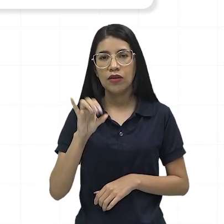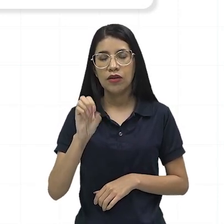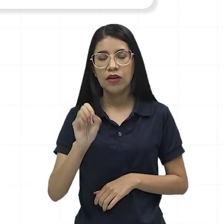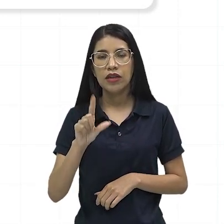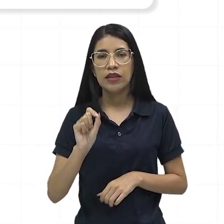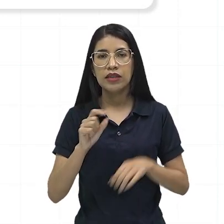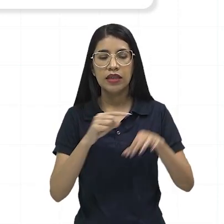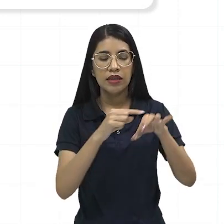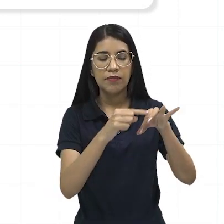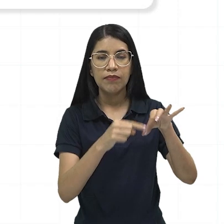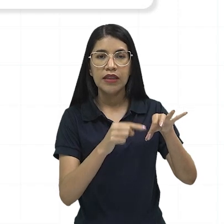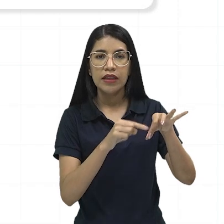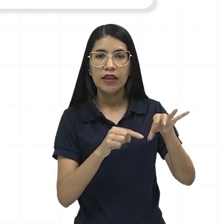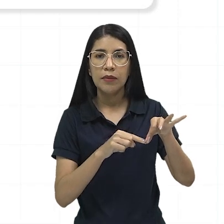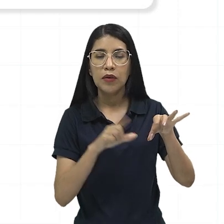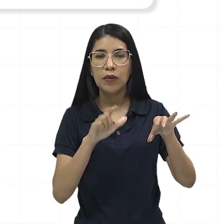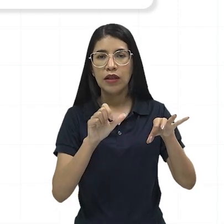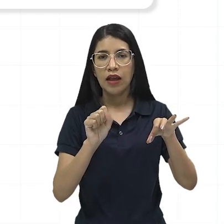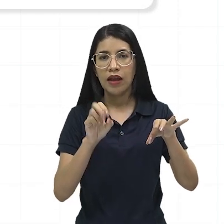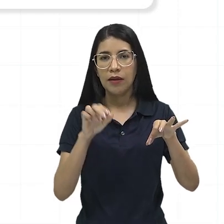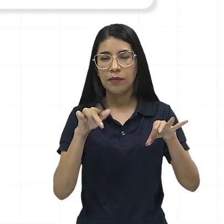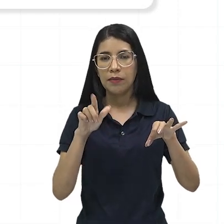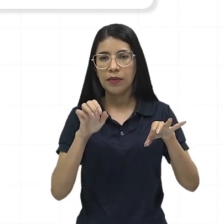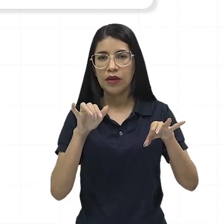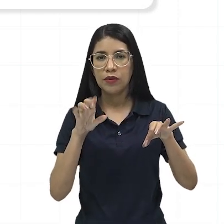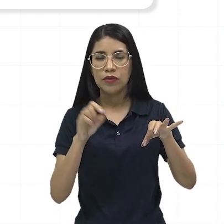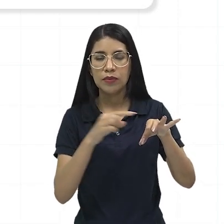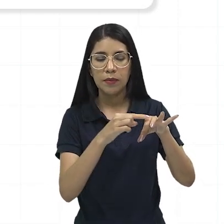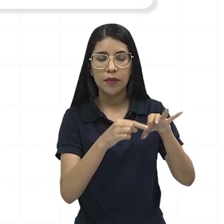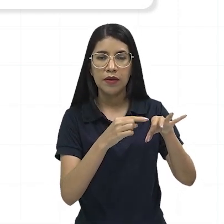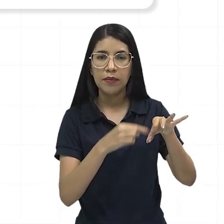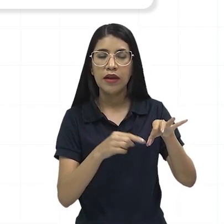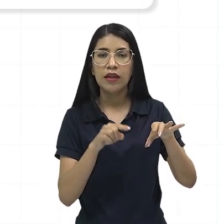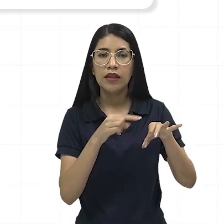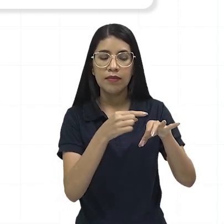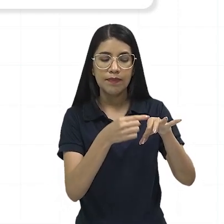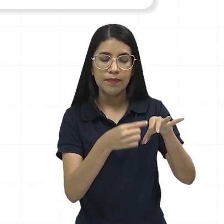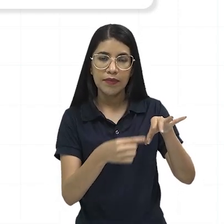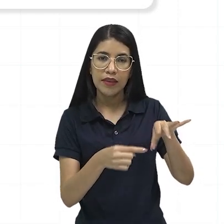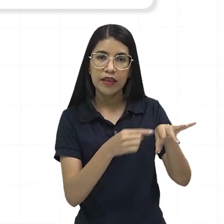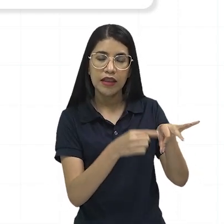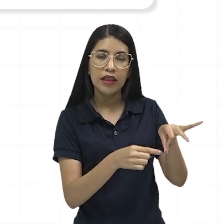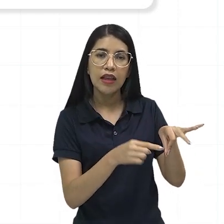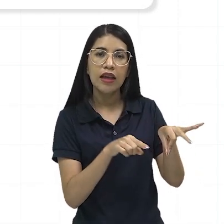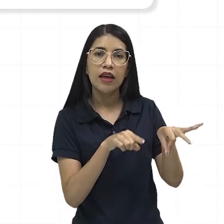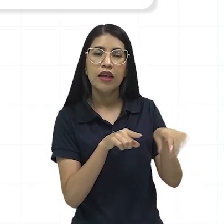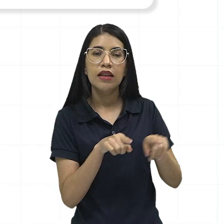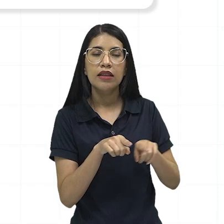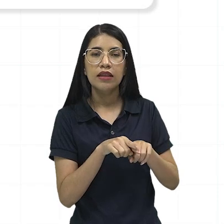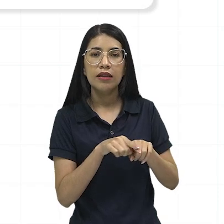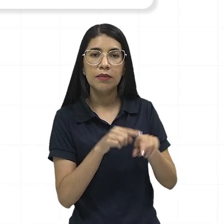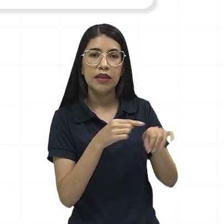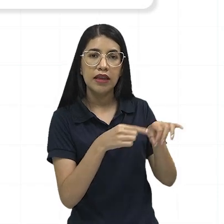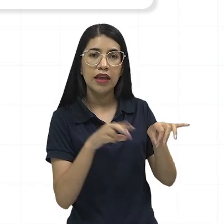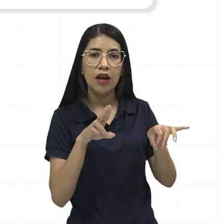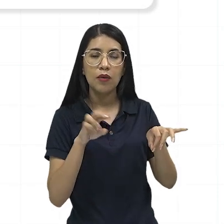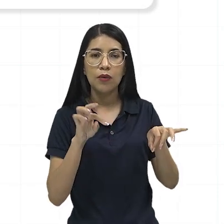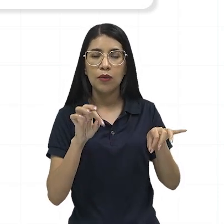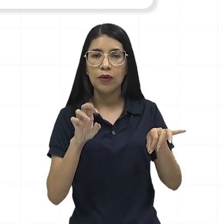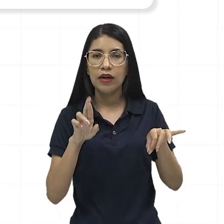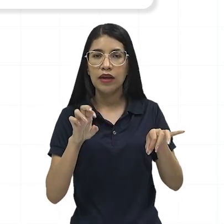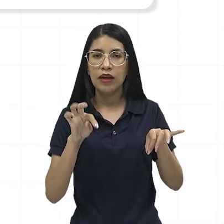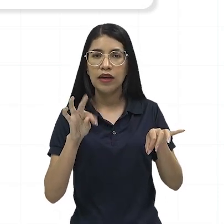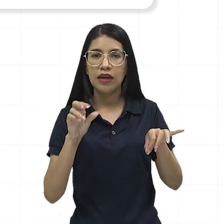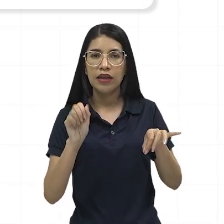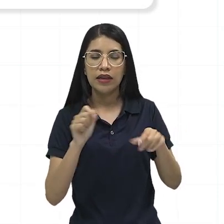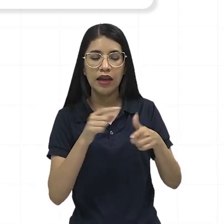lábios menores. Na vulva encontra-se a abertura da vagina e a abertura da uretra, por onde a